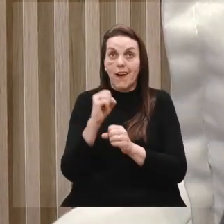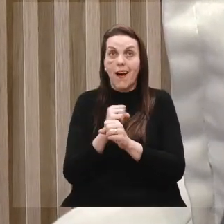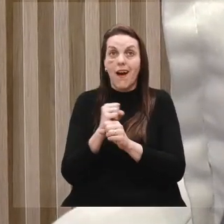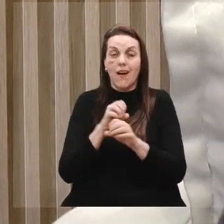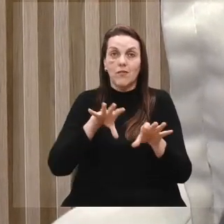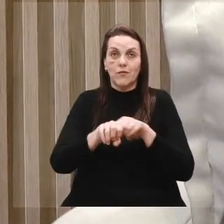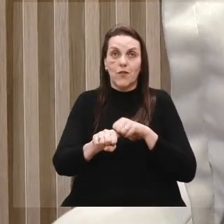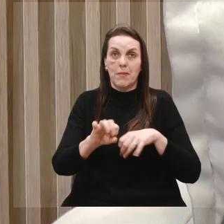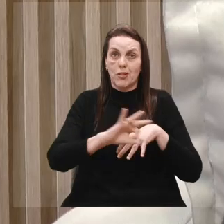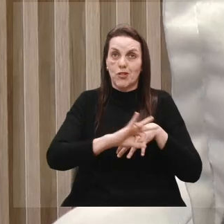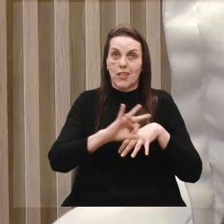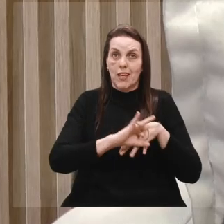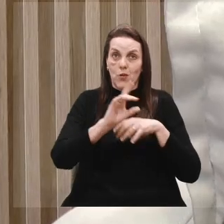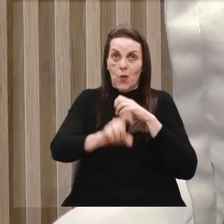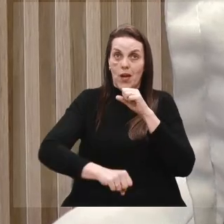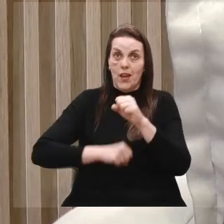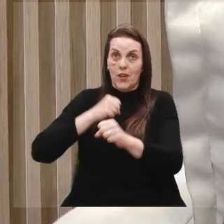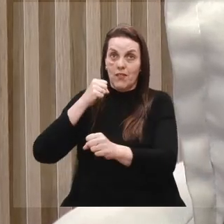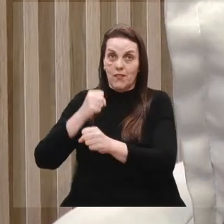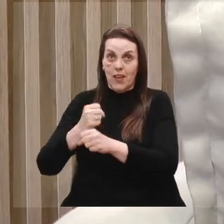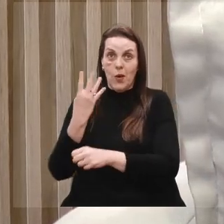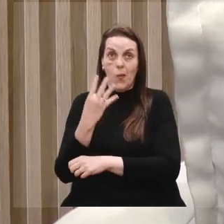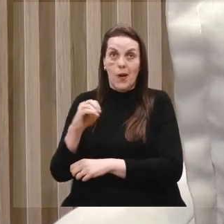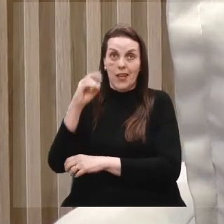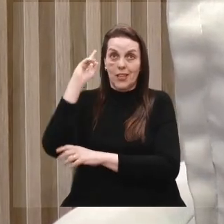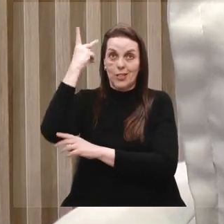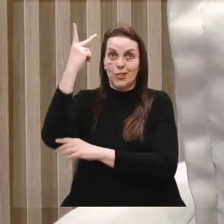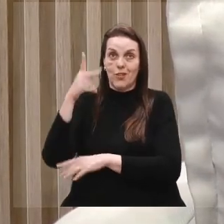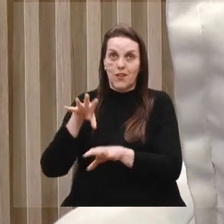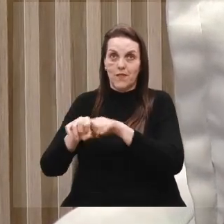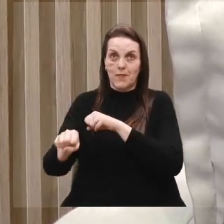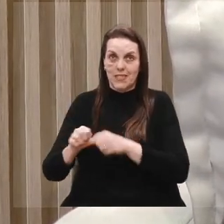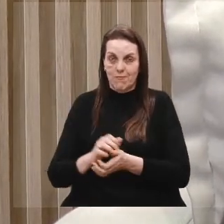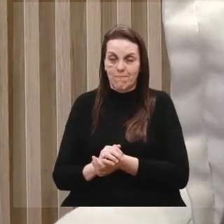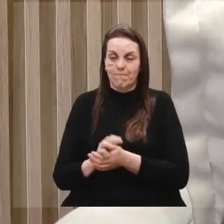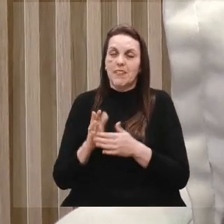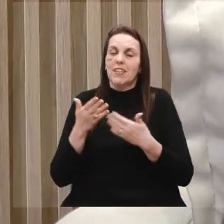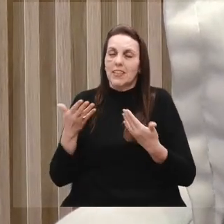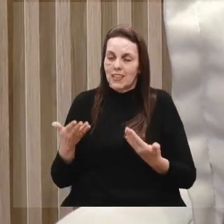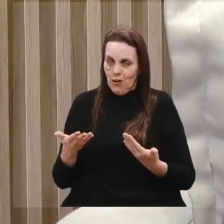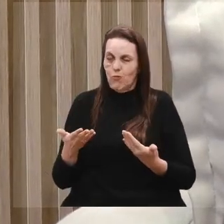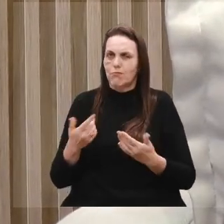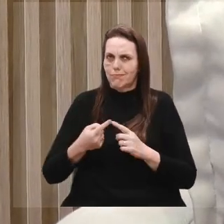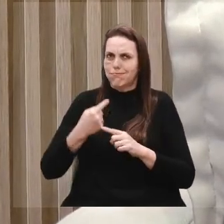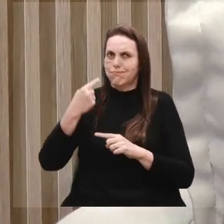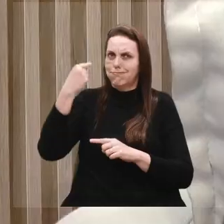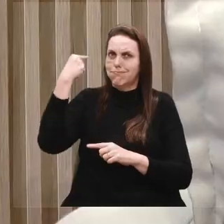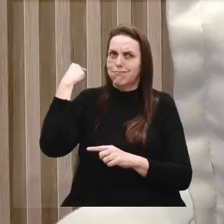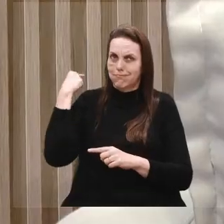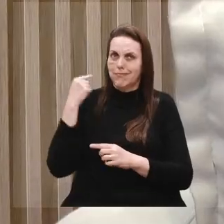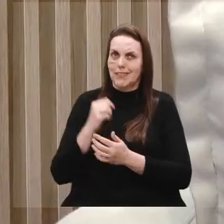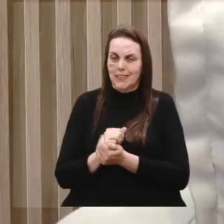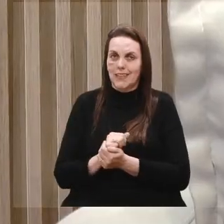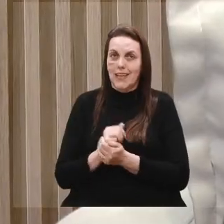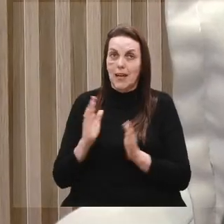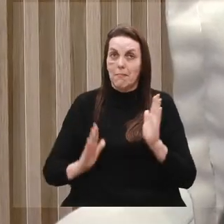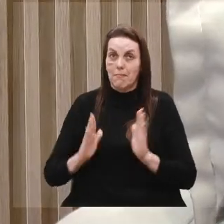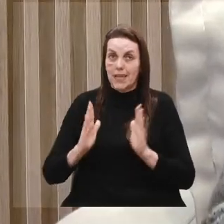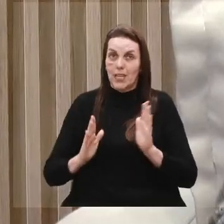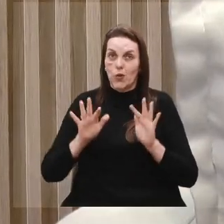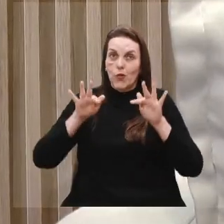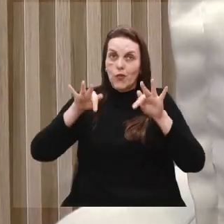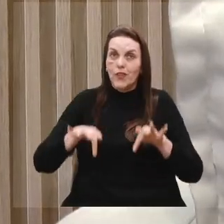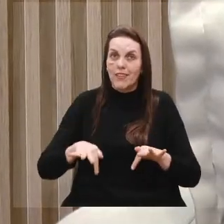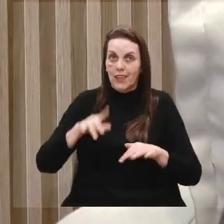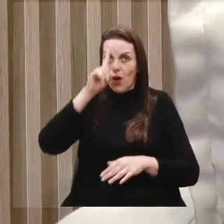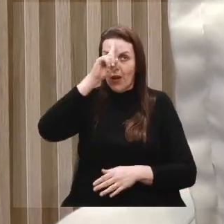40 anos que eu me formei em Direito, ano que vem vai fazer 40, que eu me formei em História. Então, isso eu estou falando lá da época ali,